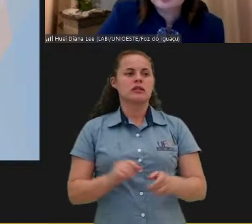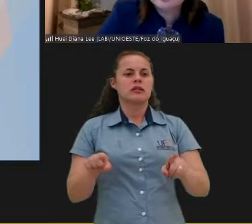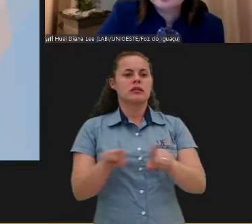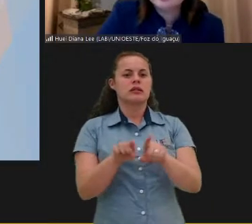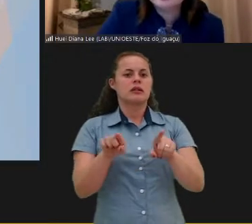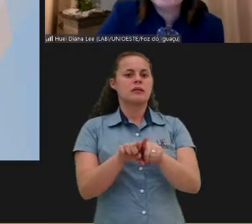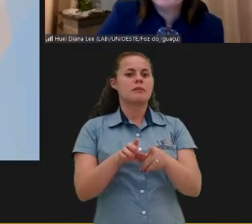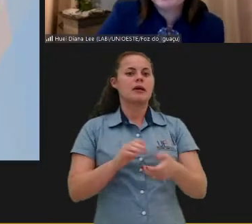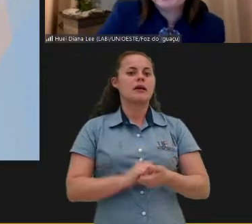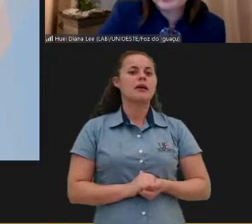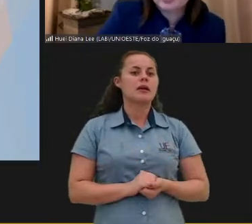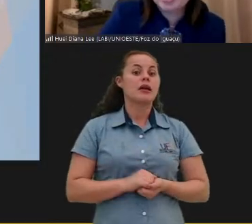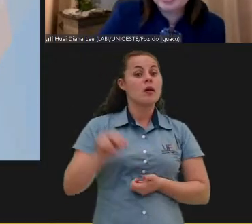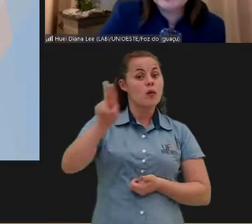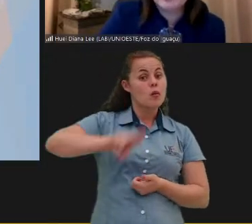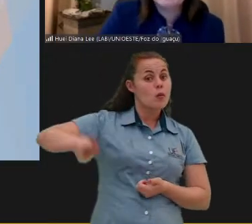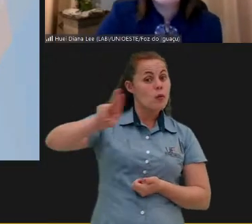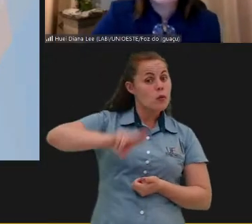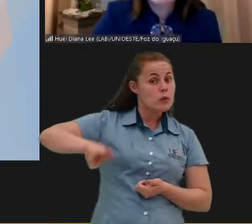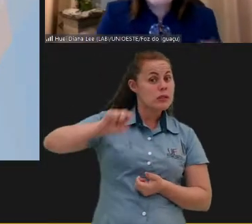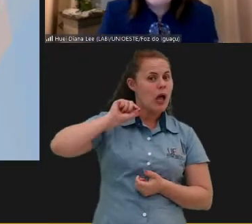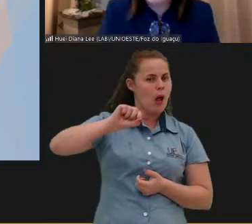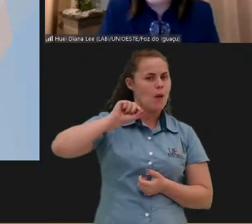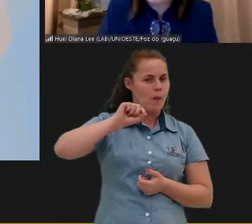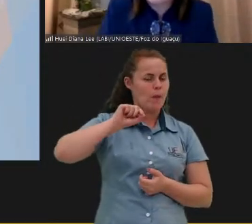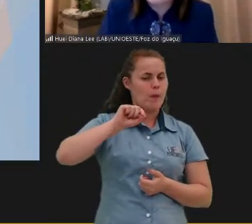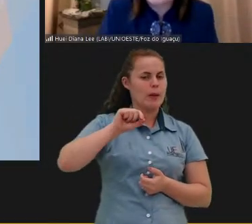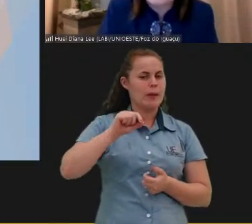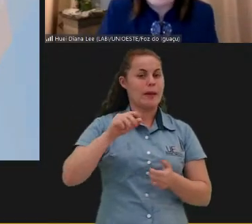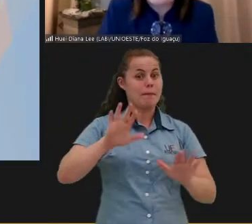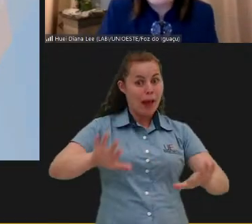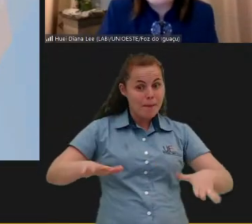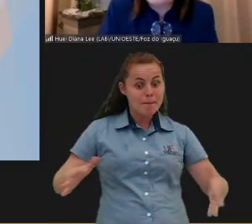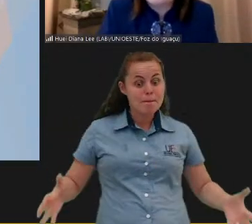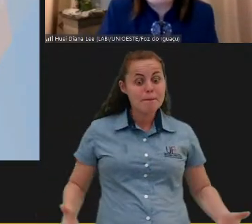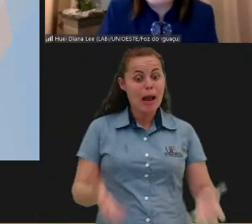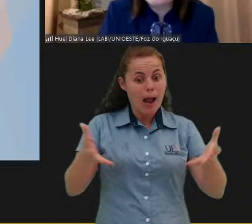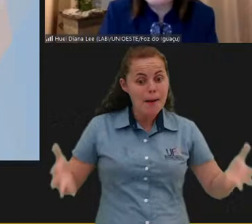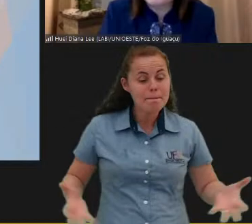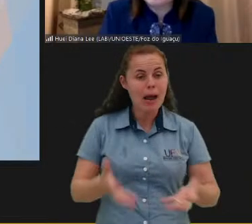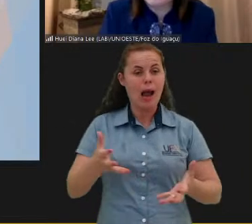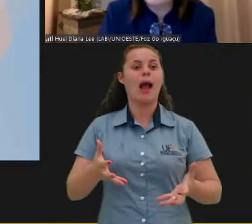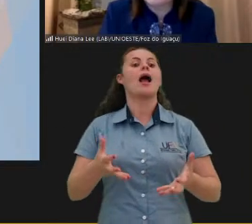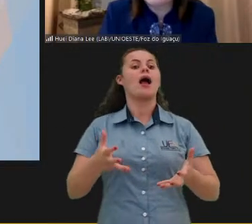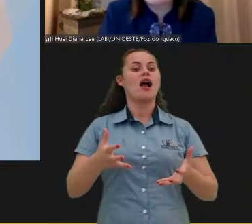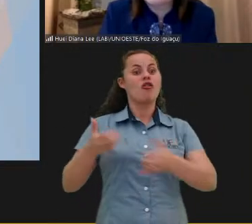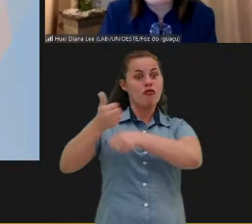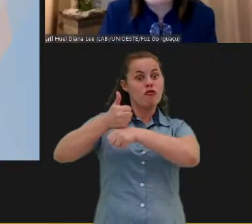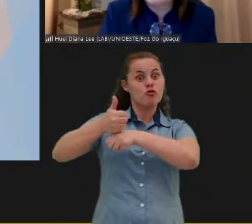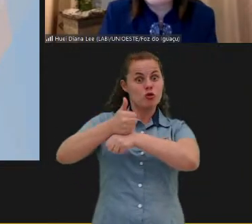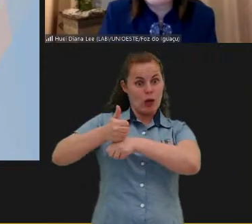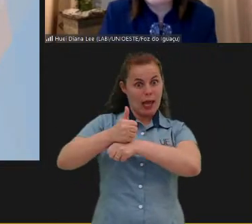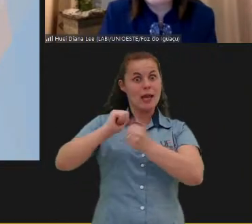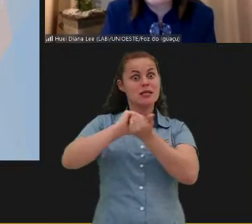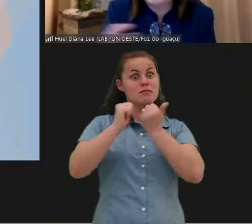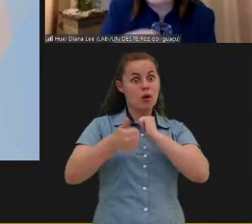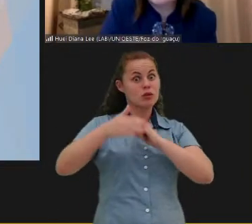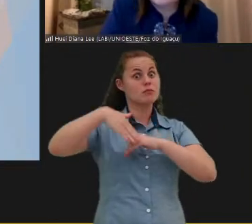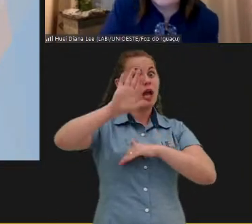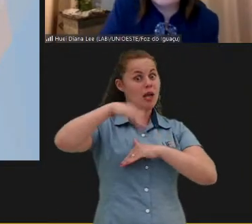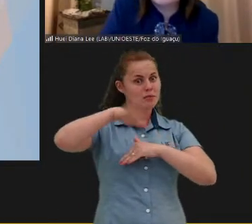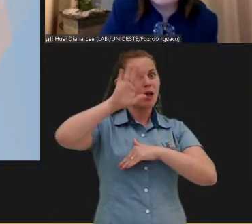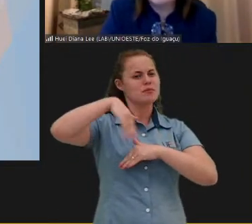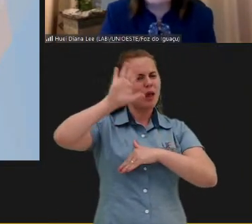usar esse paradigma para engajar os seus funcionários a fazerem mais esportes. Sabe-se que